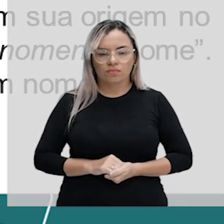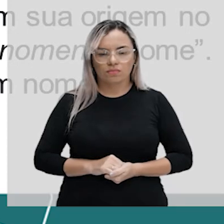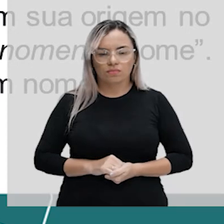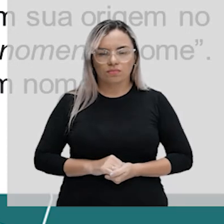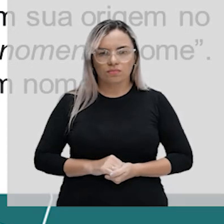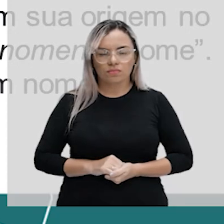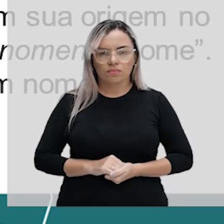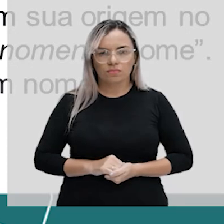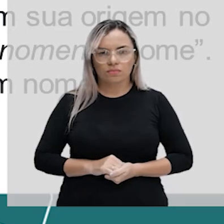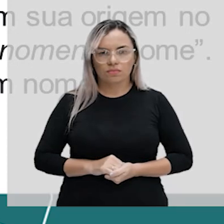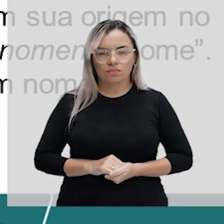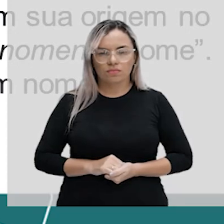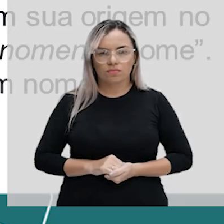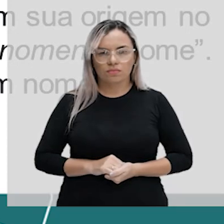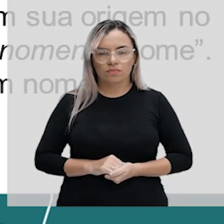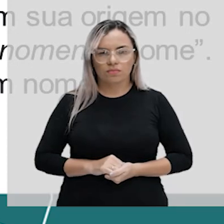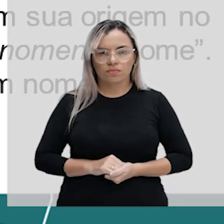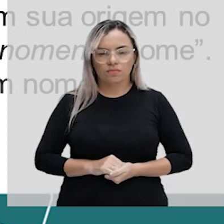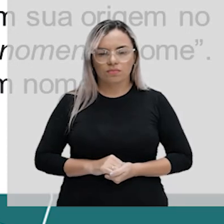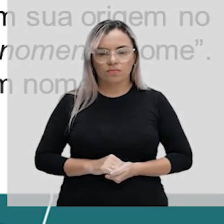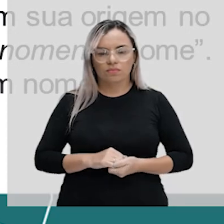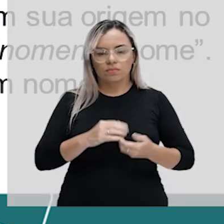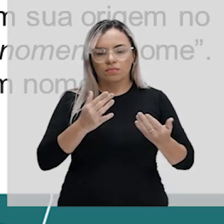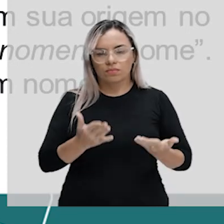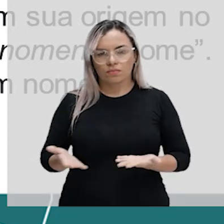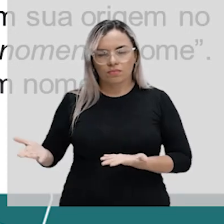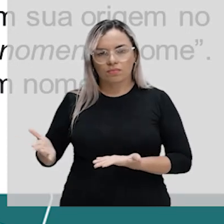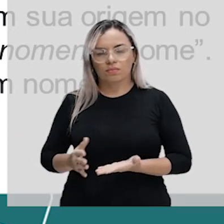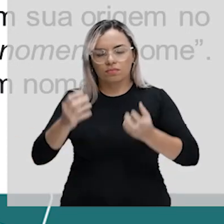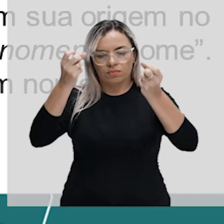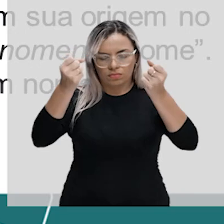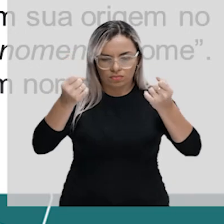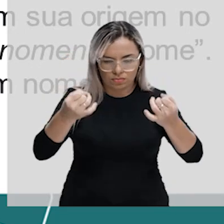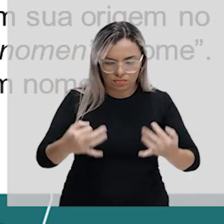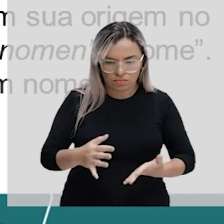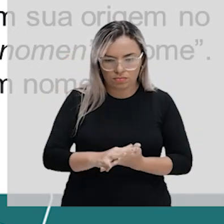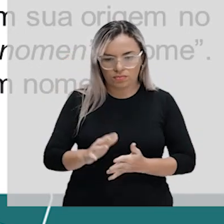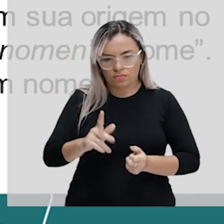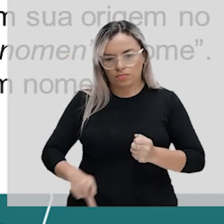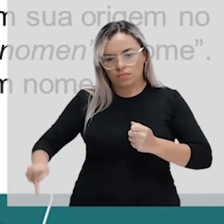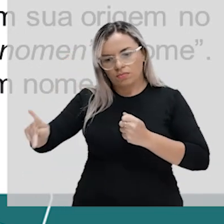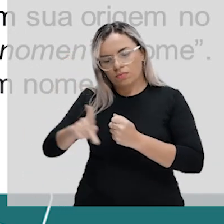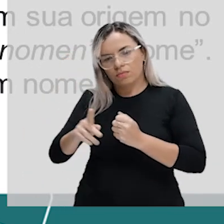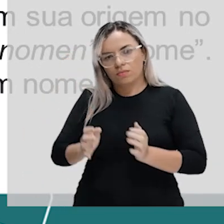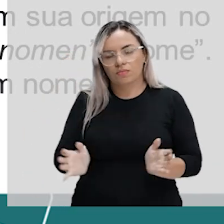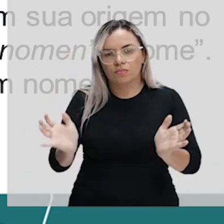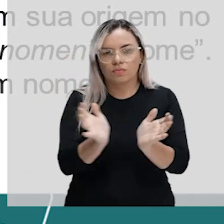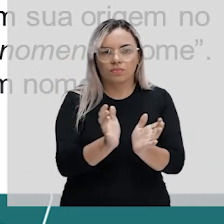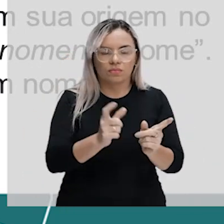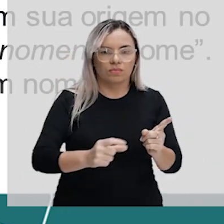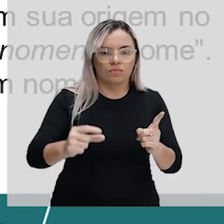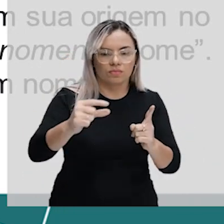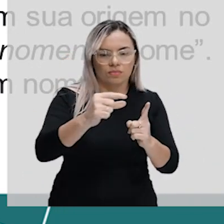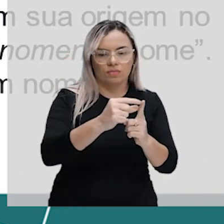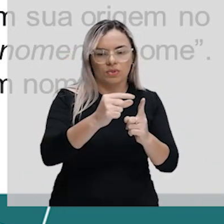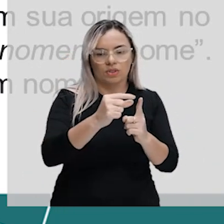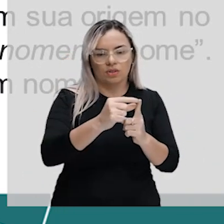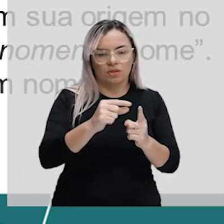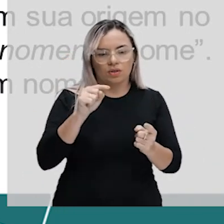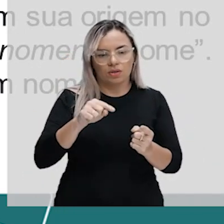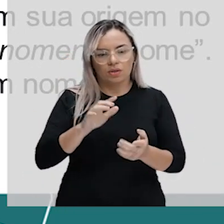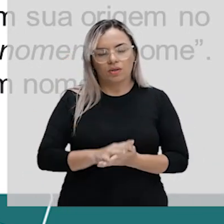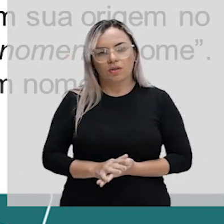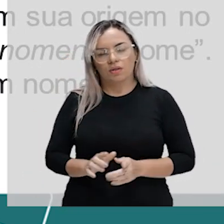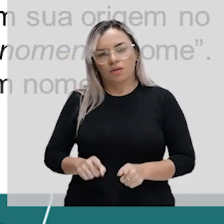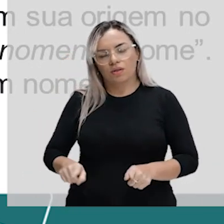de substituir um nome, tá? Então, os pronomes, eles são classes de palavras,